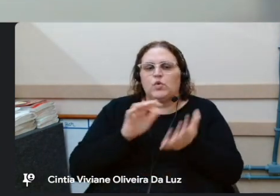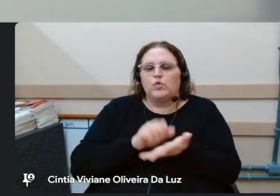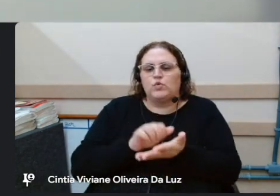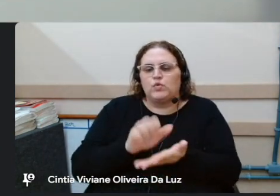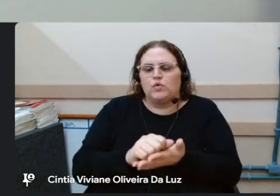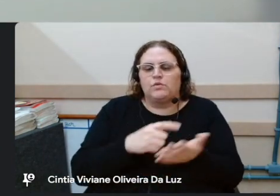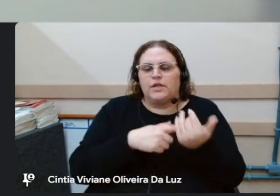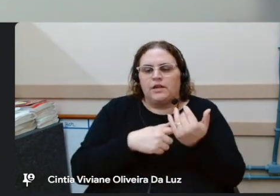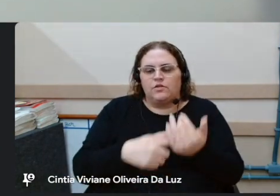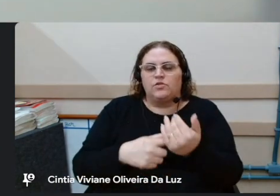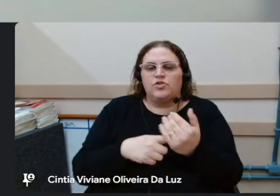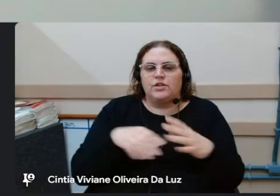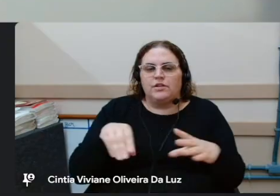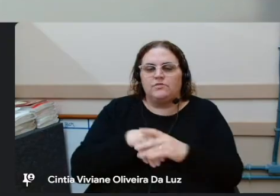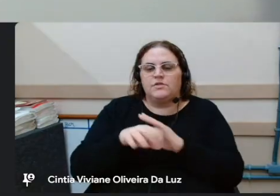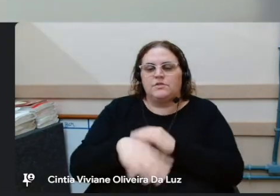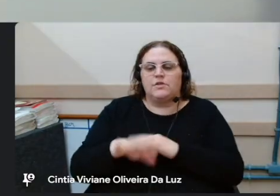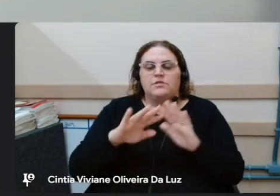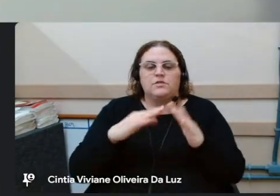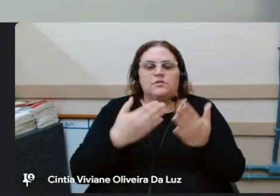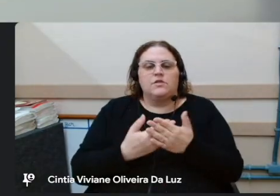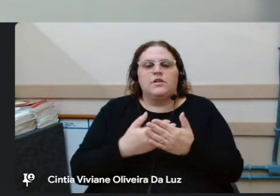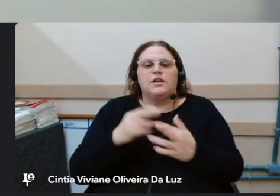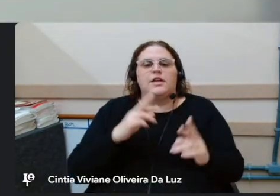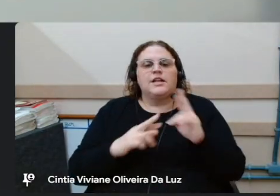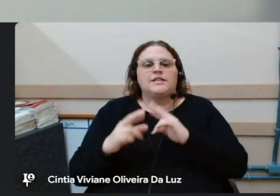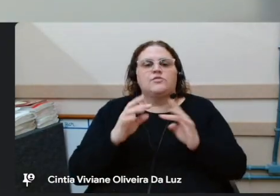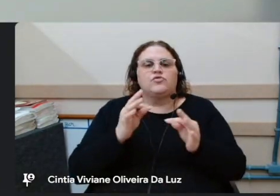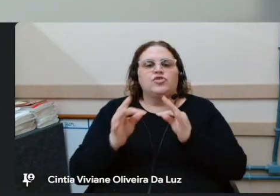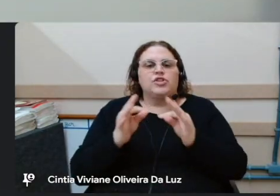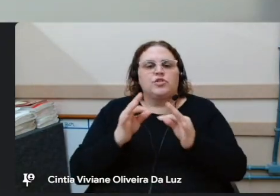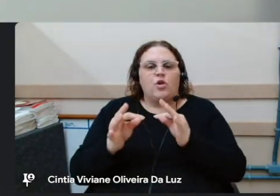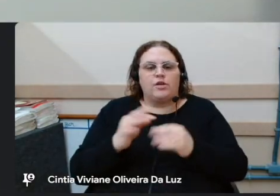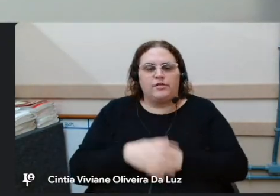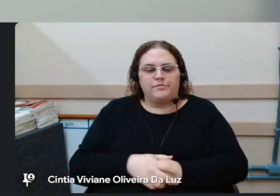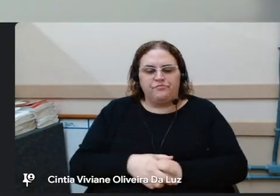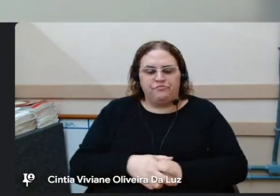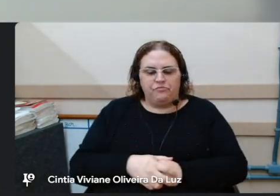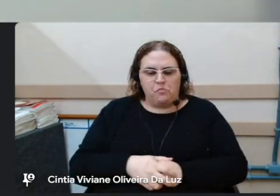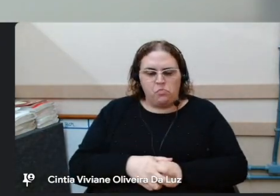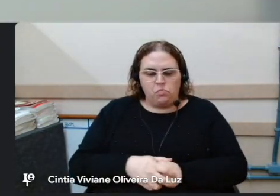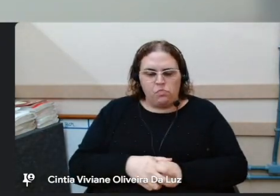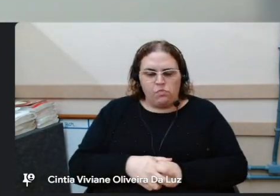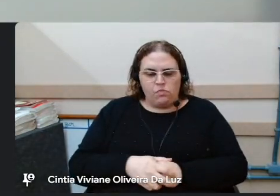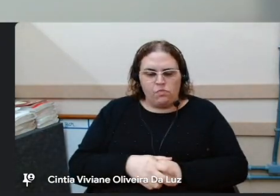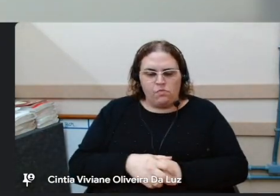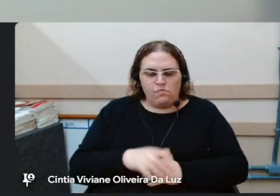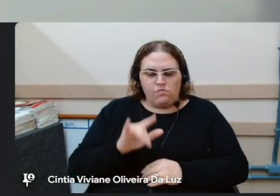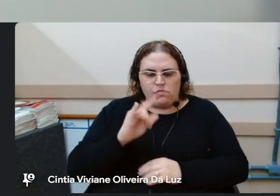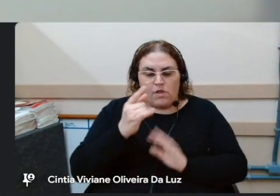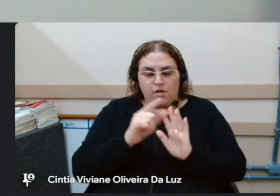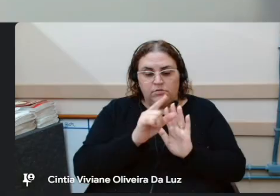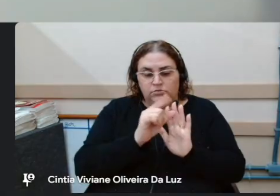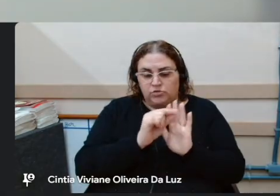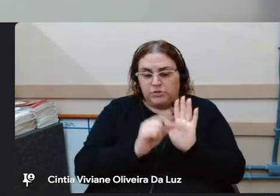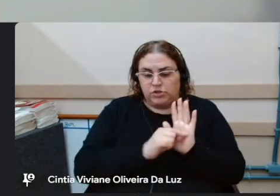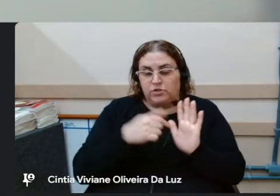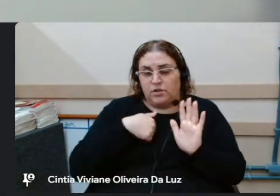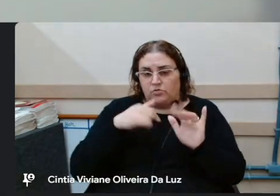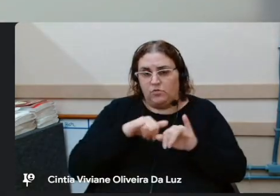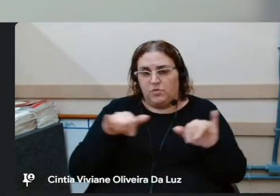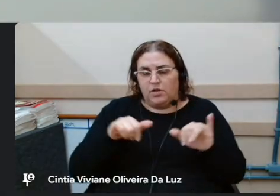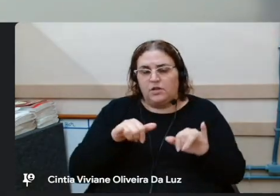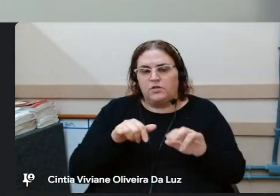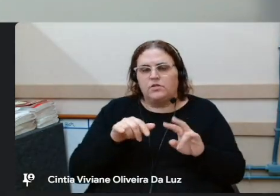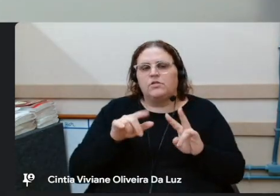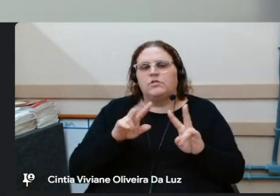mídia consumo e tecnologia dentro dos espaços escolares e a relação com o tiktok eh o o último artigo que eu